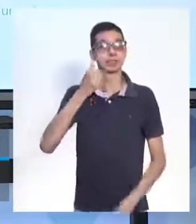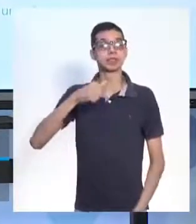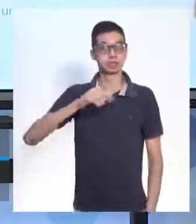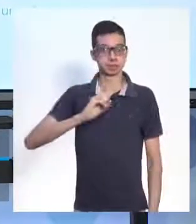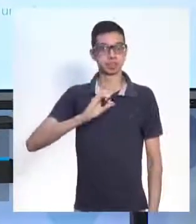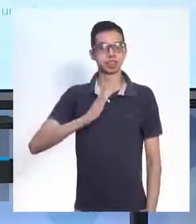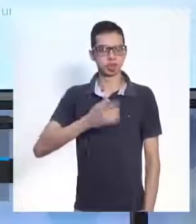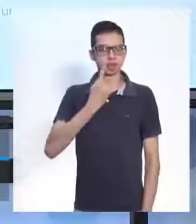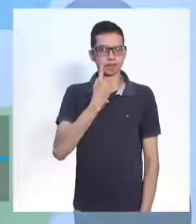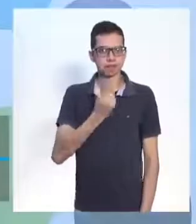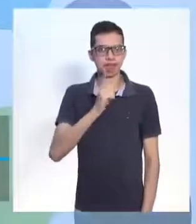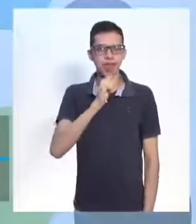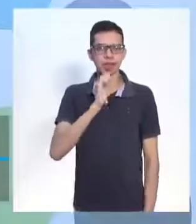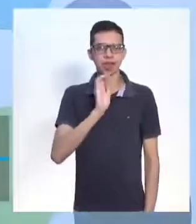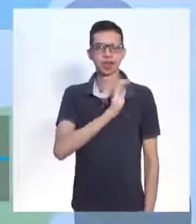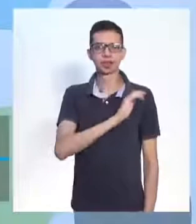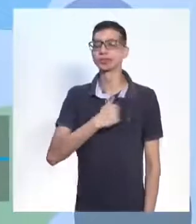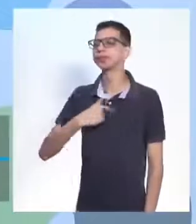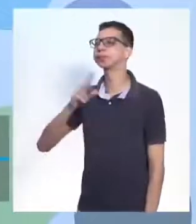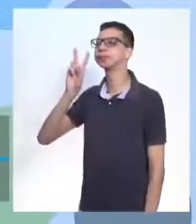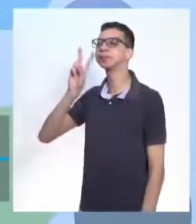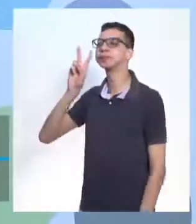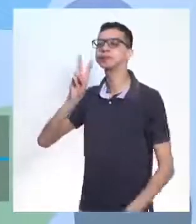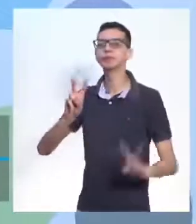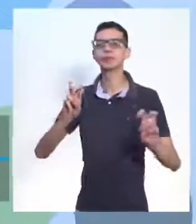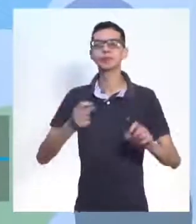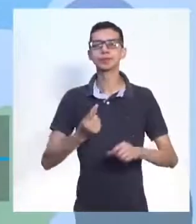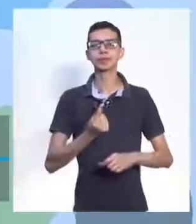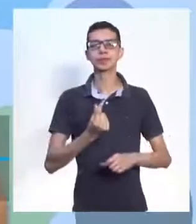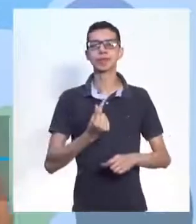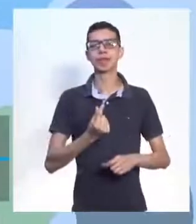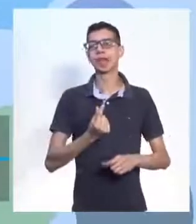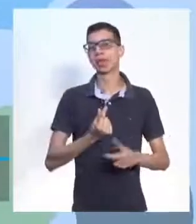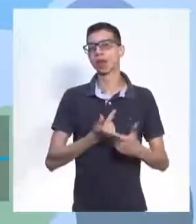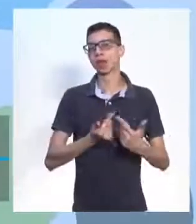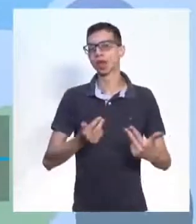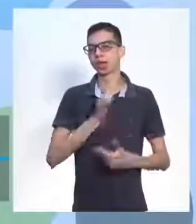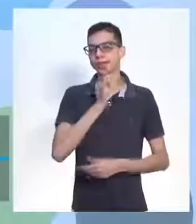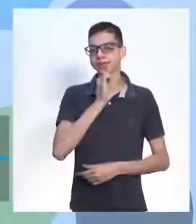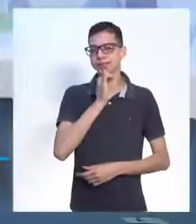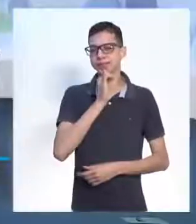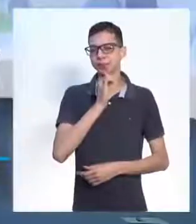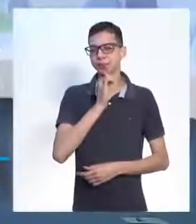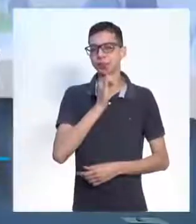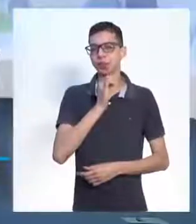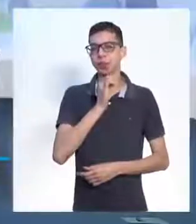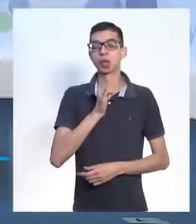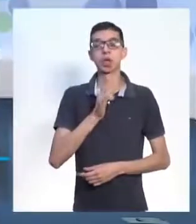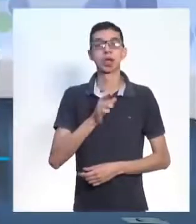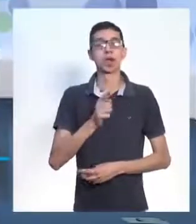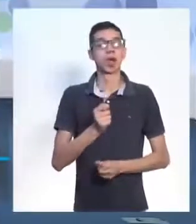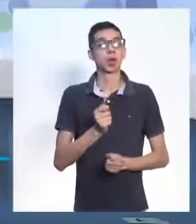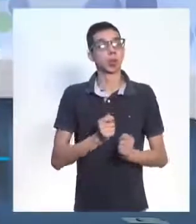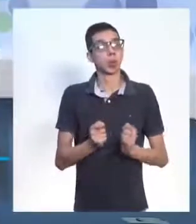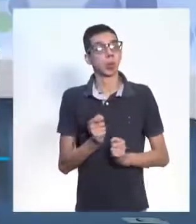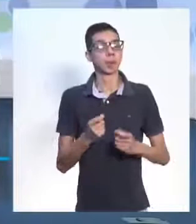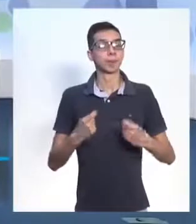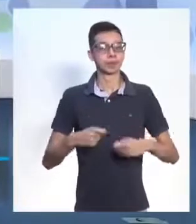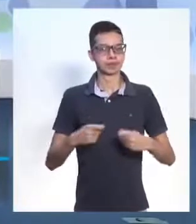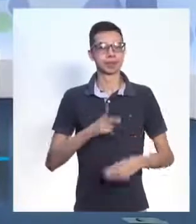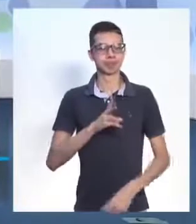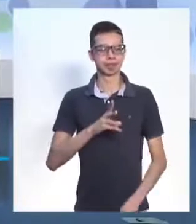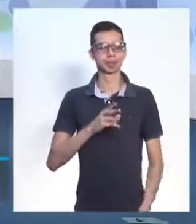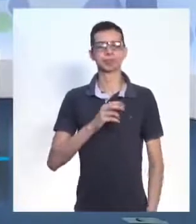na água, né? Me lembrei de uma questão de economia, né? Que a gente abrir o freezer sempre que necessário. Não abra o